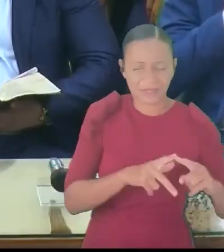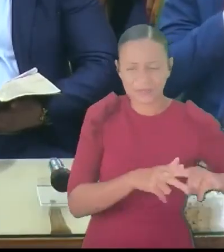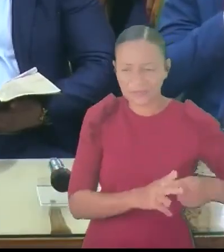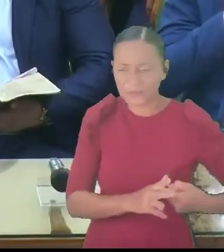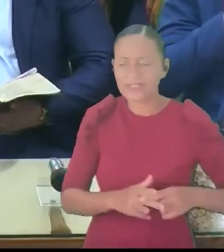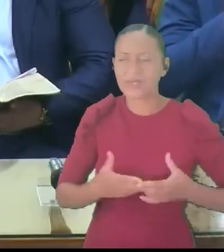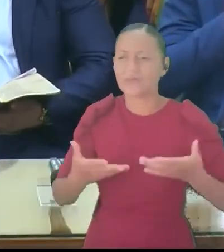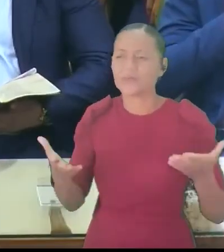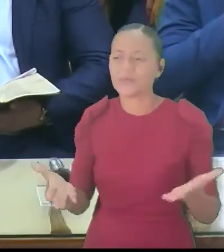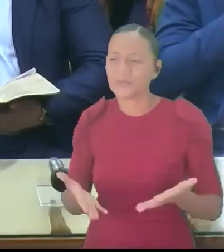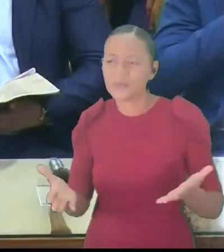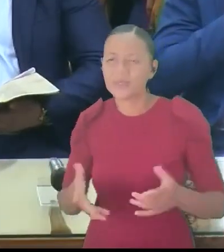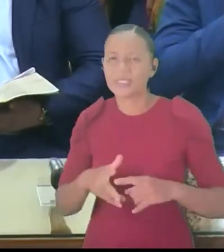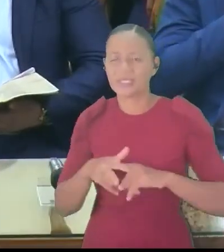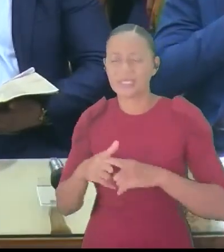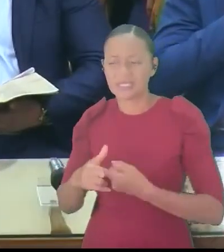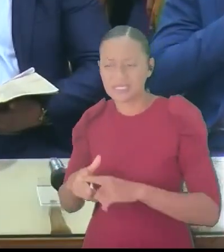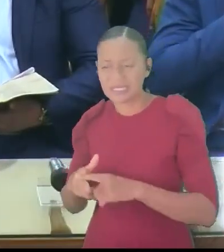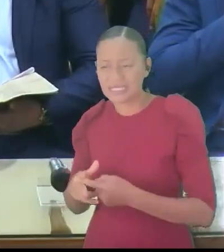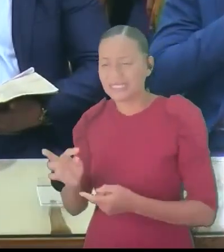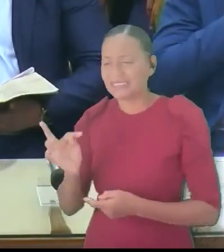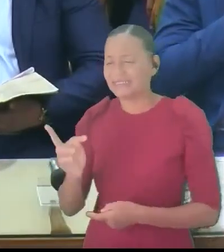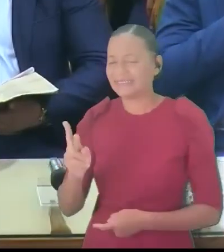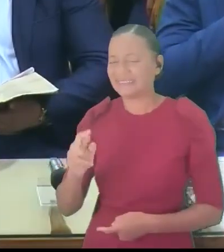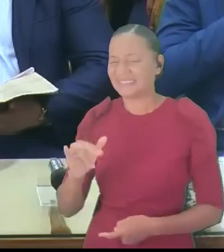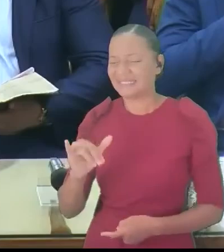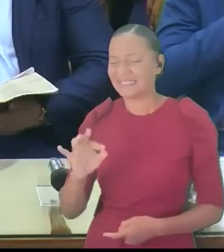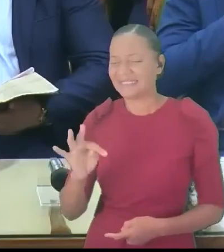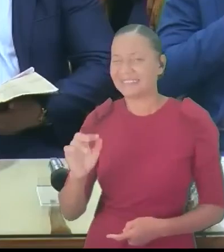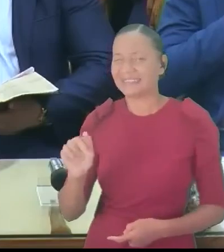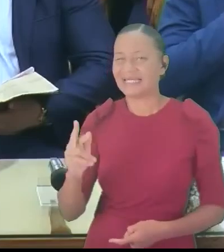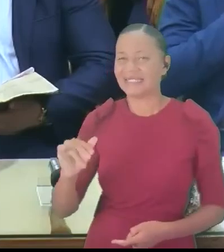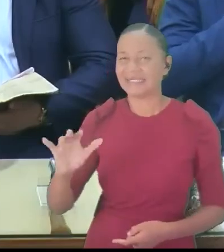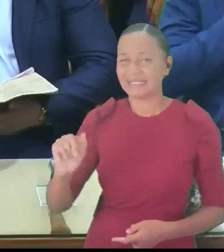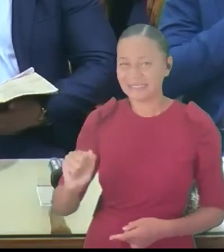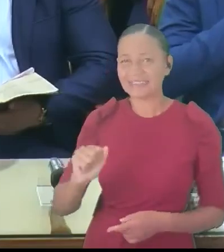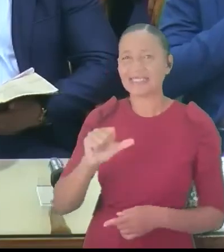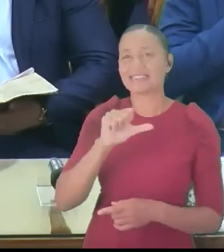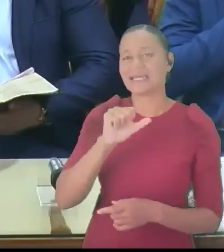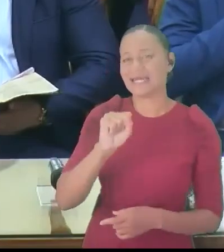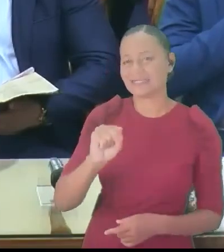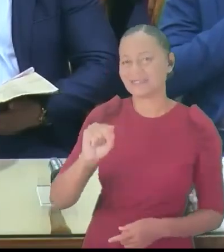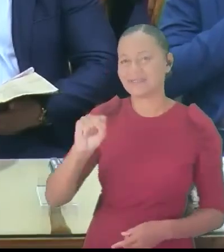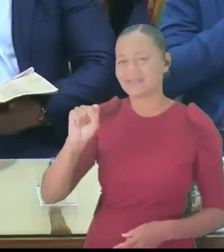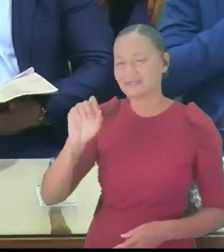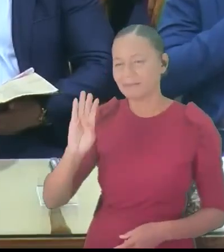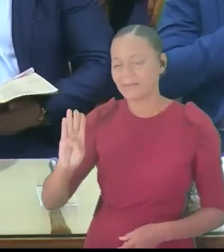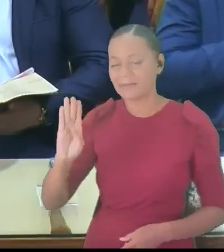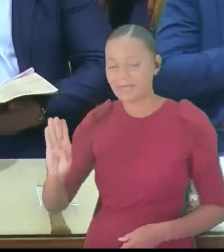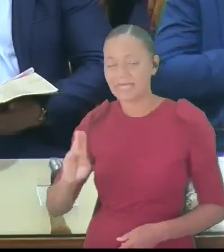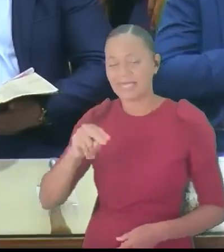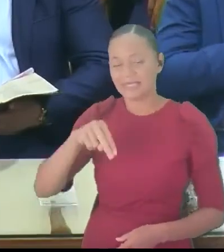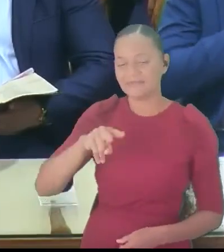a atualizada, tem a corrigida trinitariana, tem a corrigida da Sociedade Bíblica, tem a NVI, tem a NVT, e está havendo até